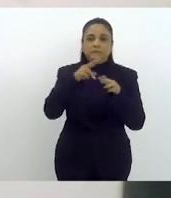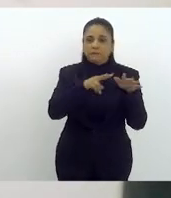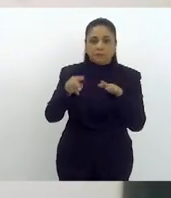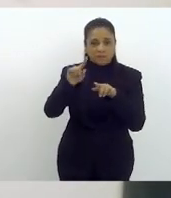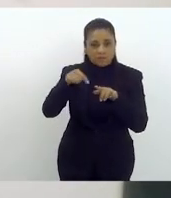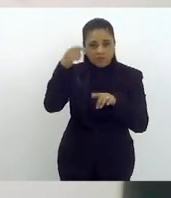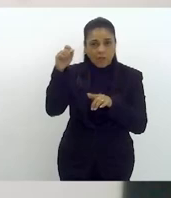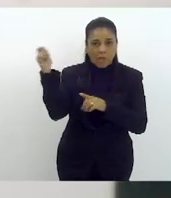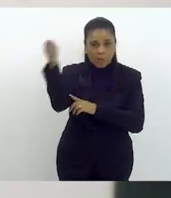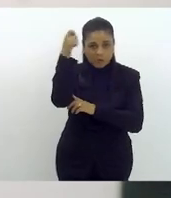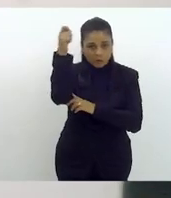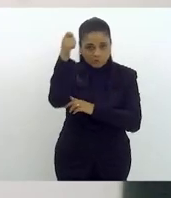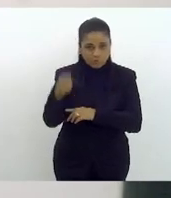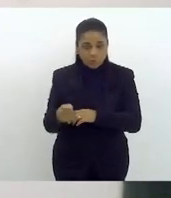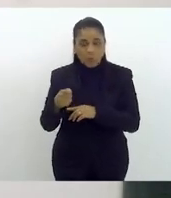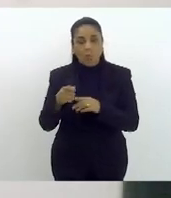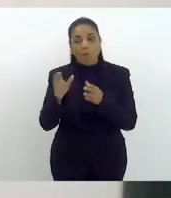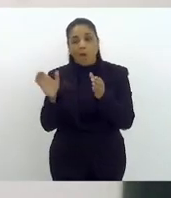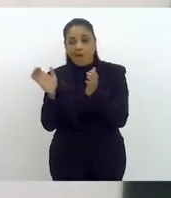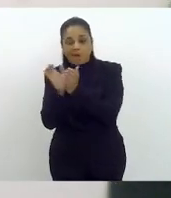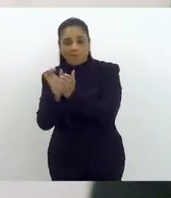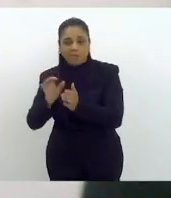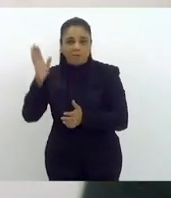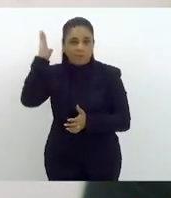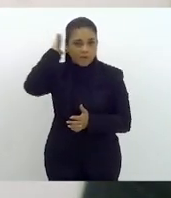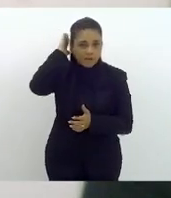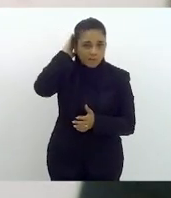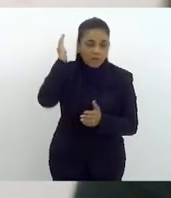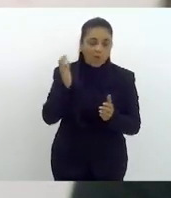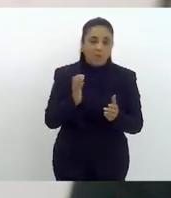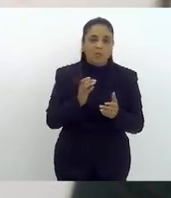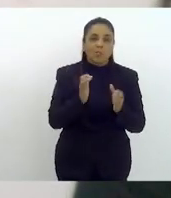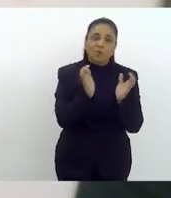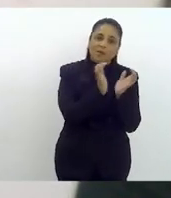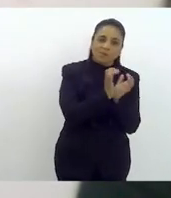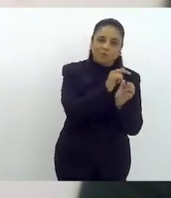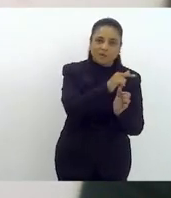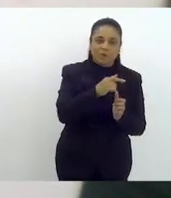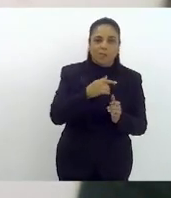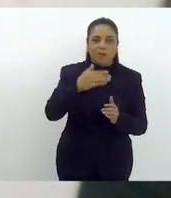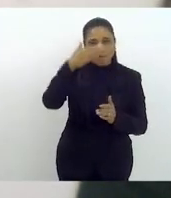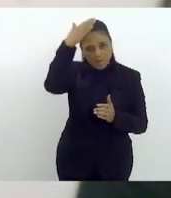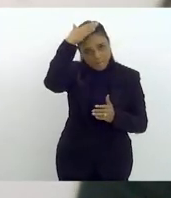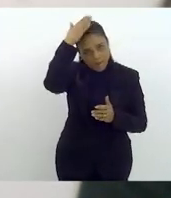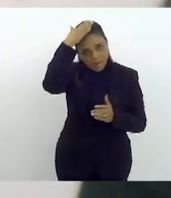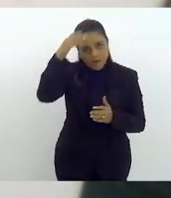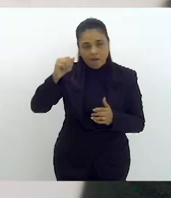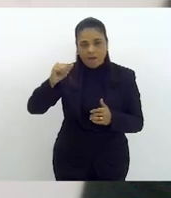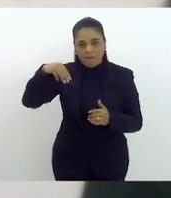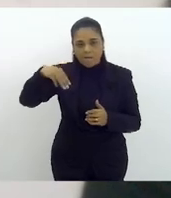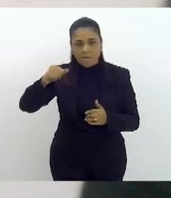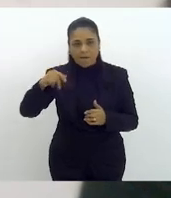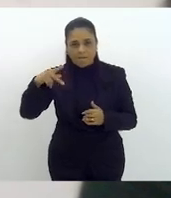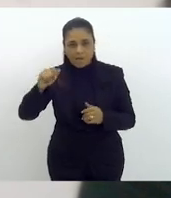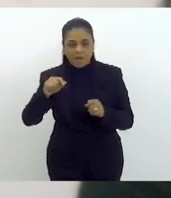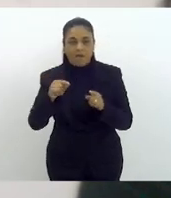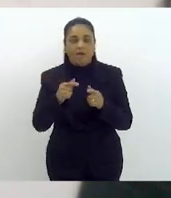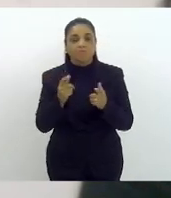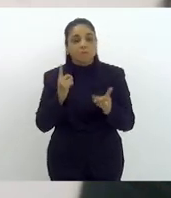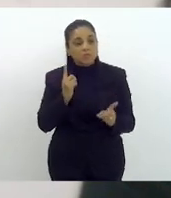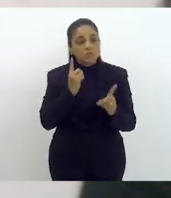parte da equipe tá na Paraíba hoje parte tá no Amapá a gente tá se distribuindo para tá nesses encontros presenciais